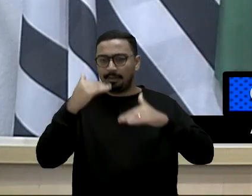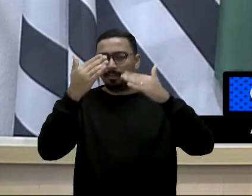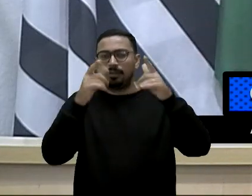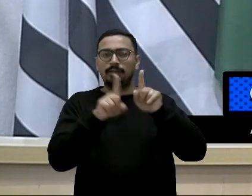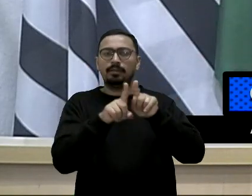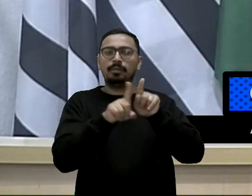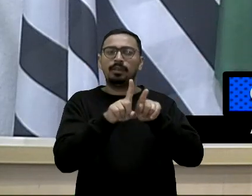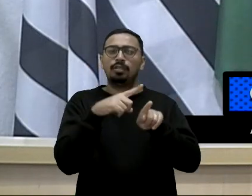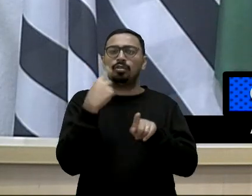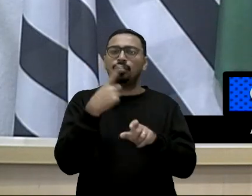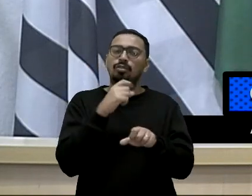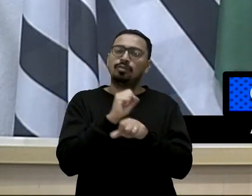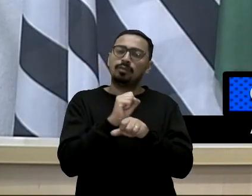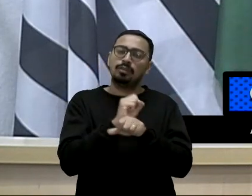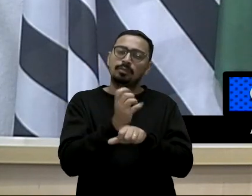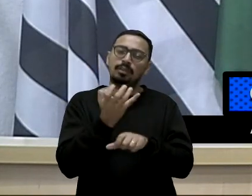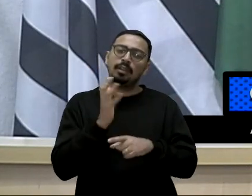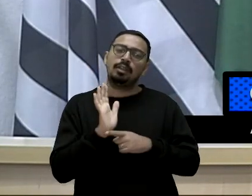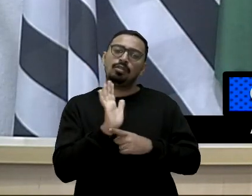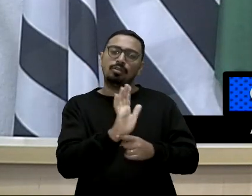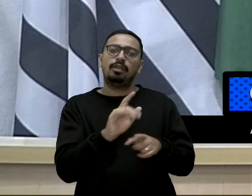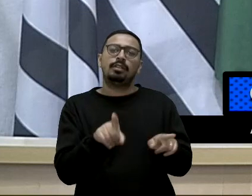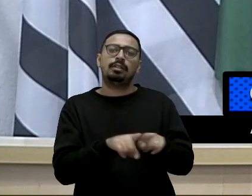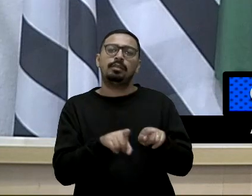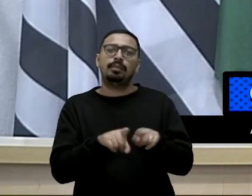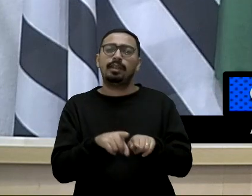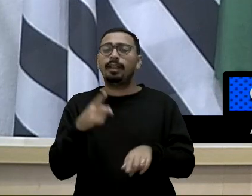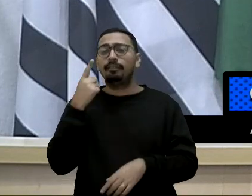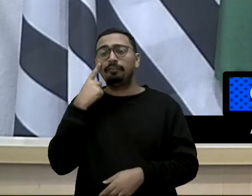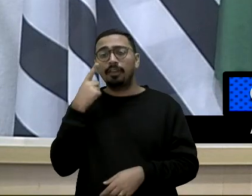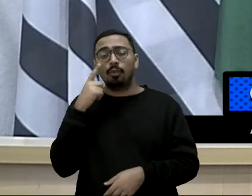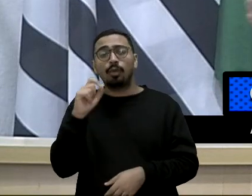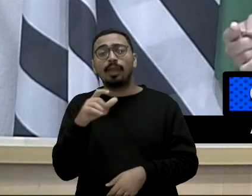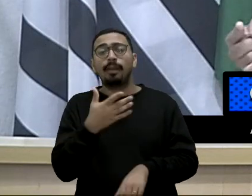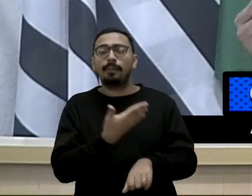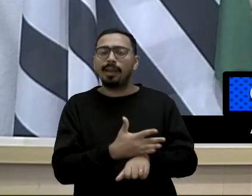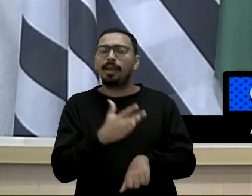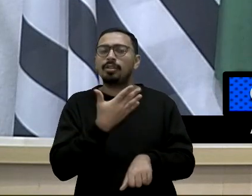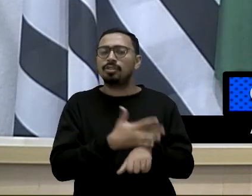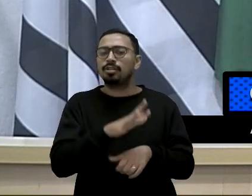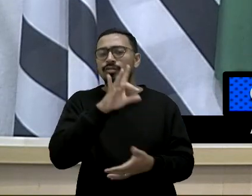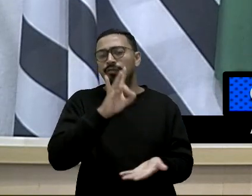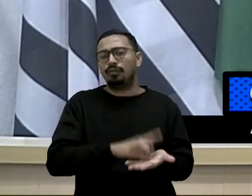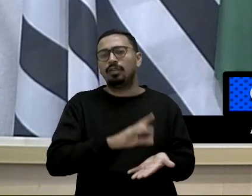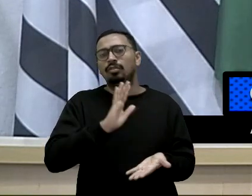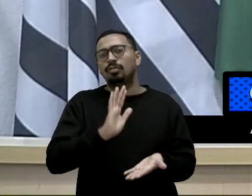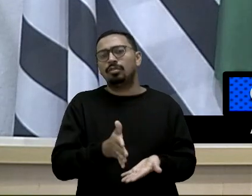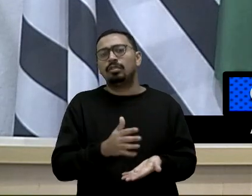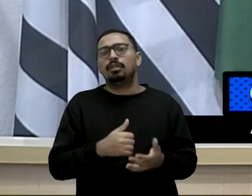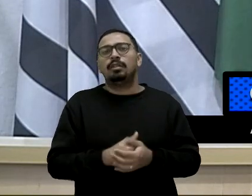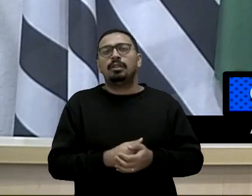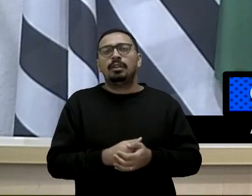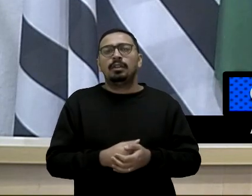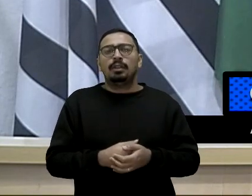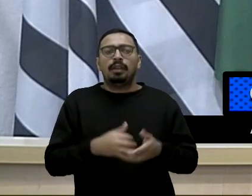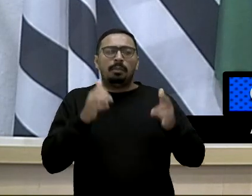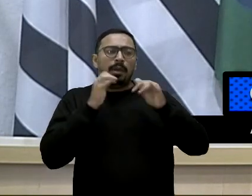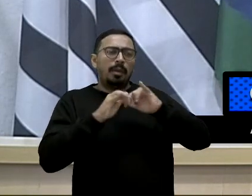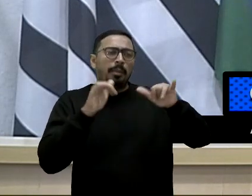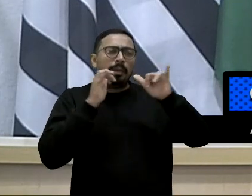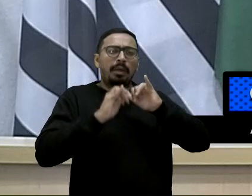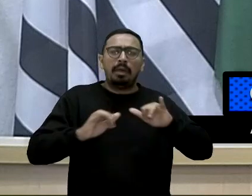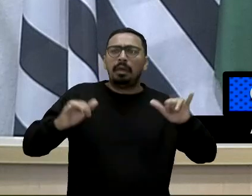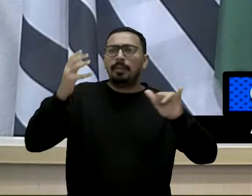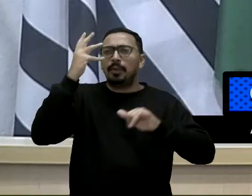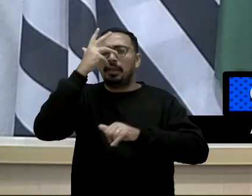estamos aqui para ajudar, mas queremos ver na prática. Uma coisa é você fazer a propaganda, é muito